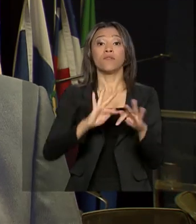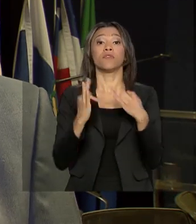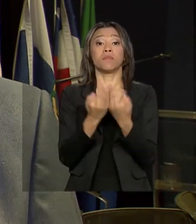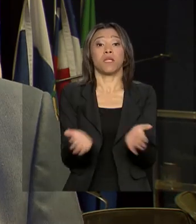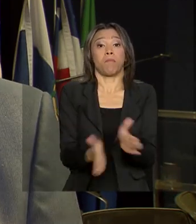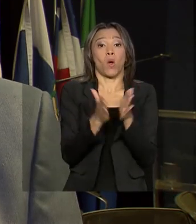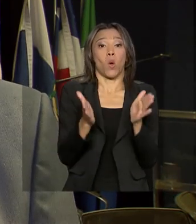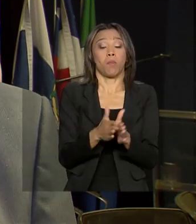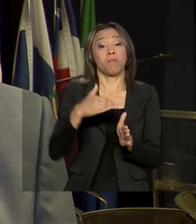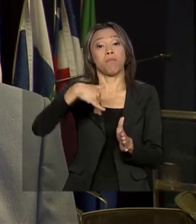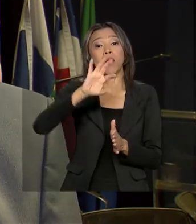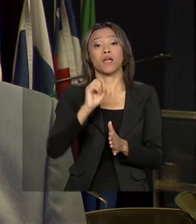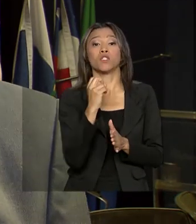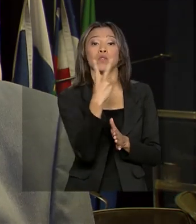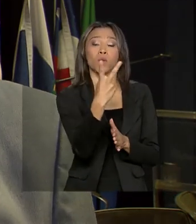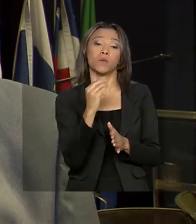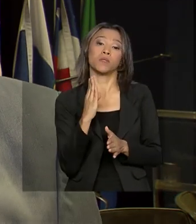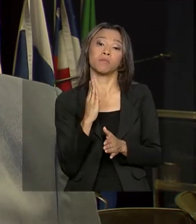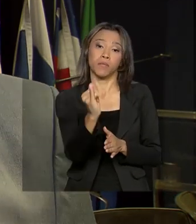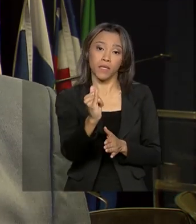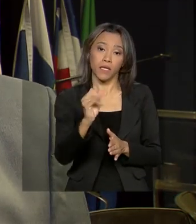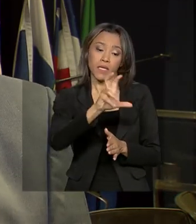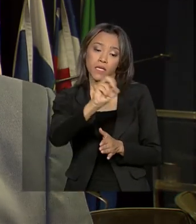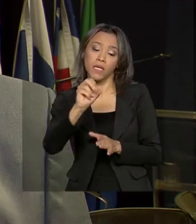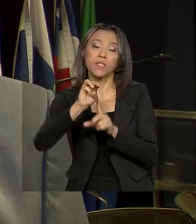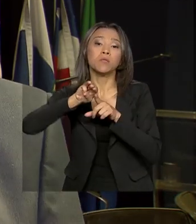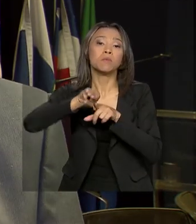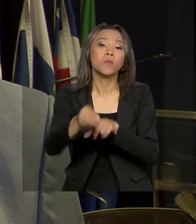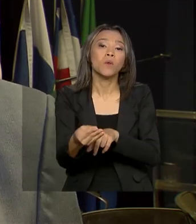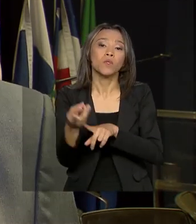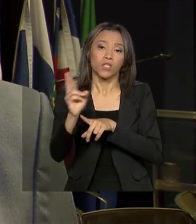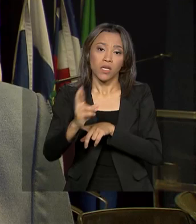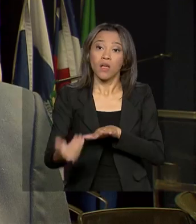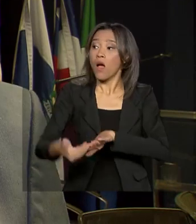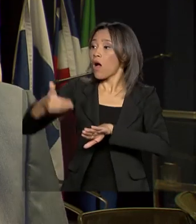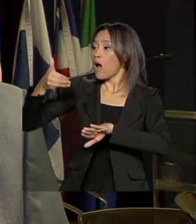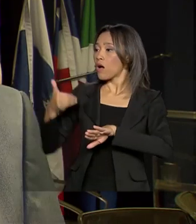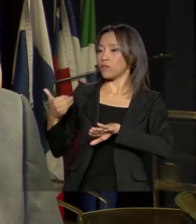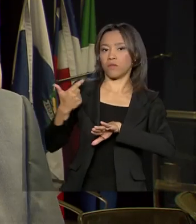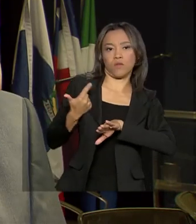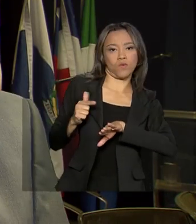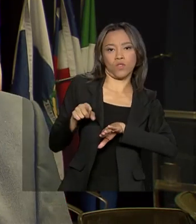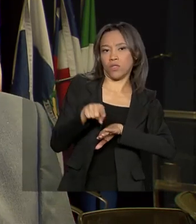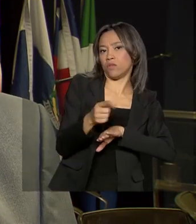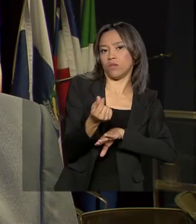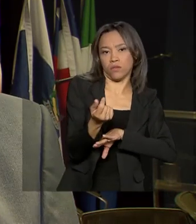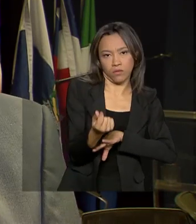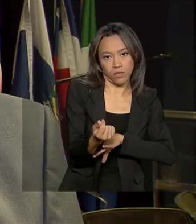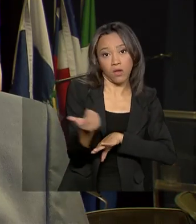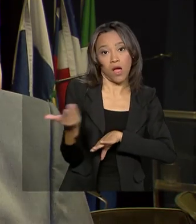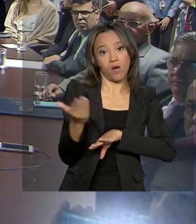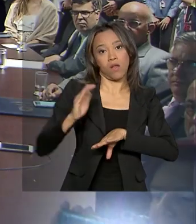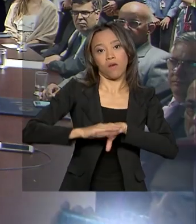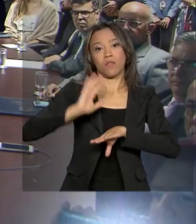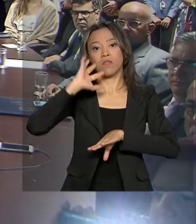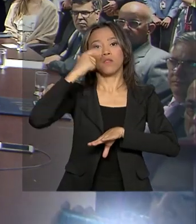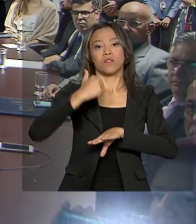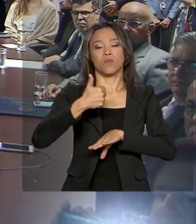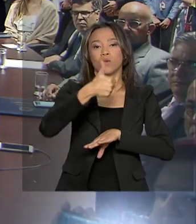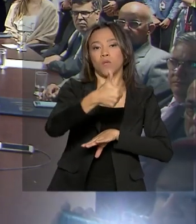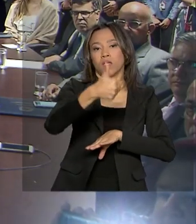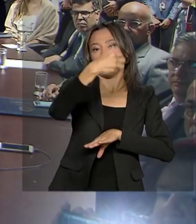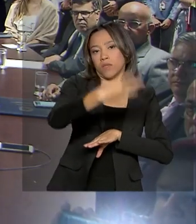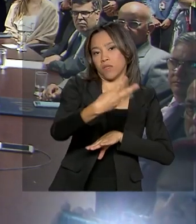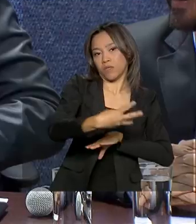2 bilhões e 500 milhões de reais que não existiam antes. Com a decisão do 13º. Sobre a